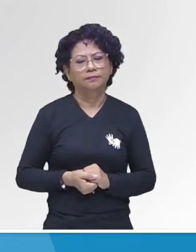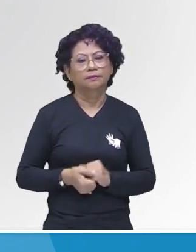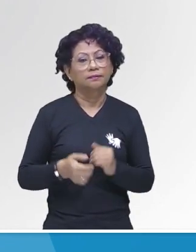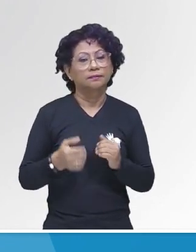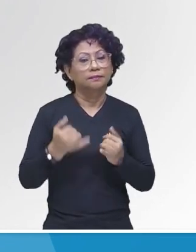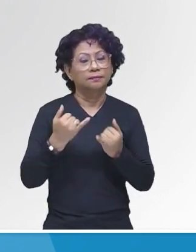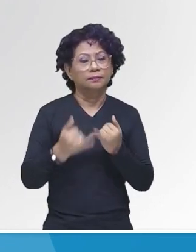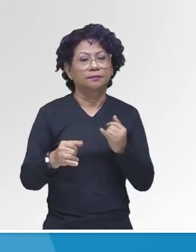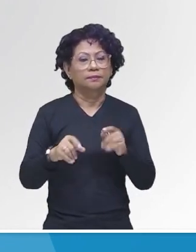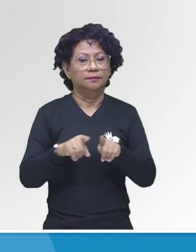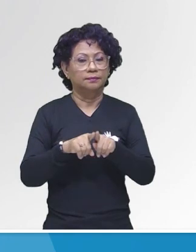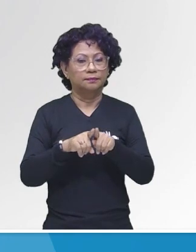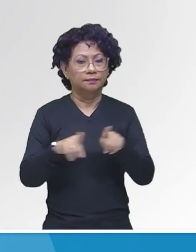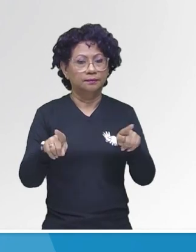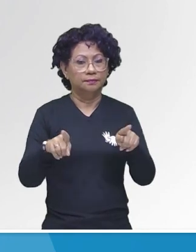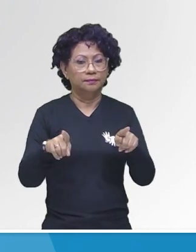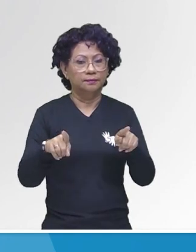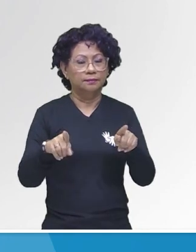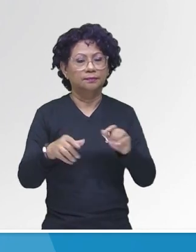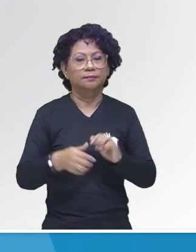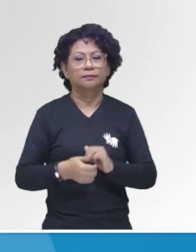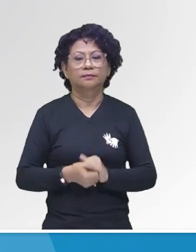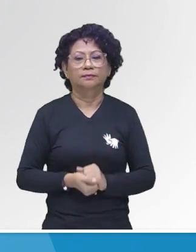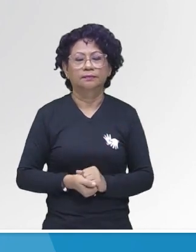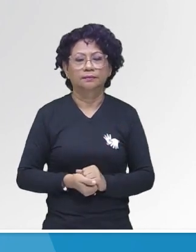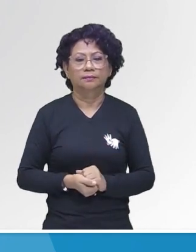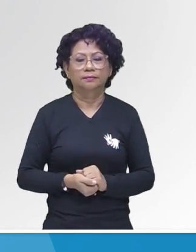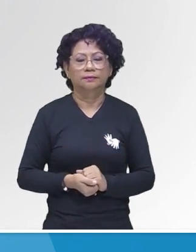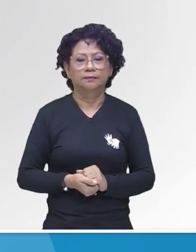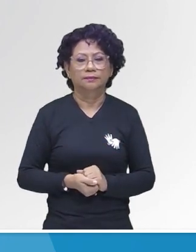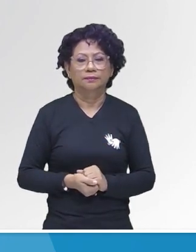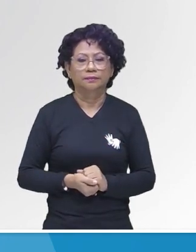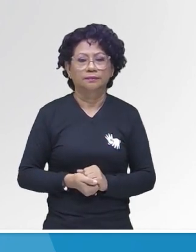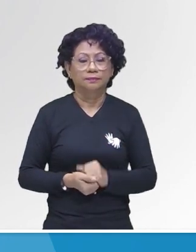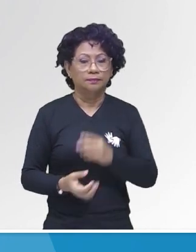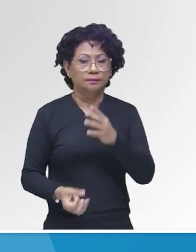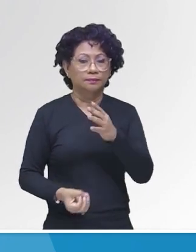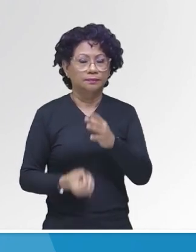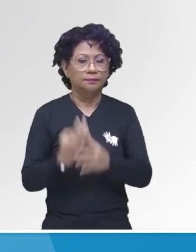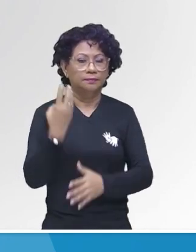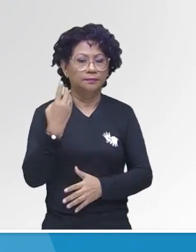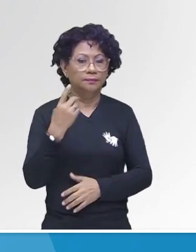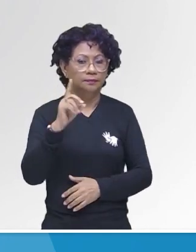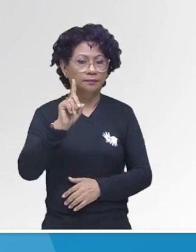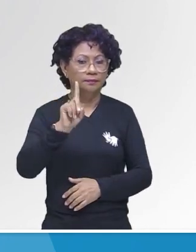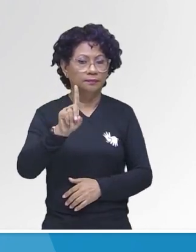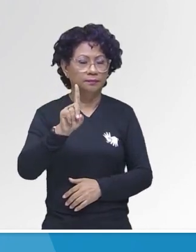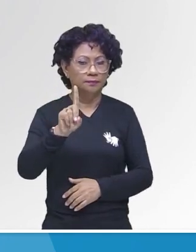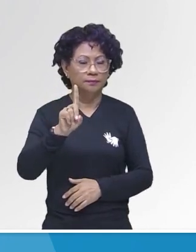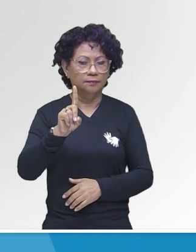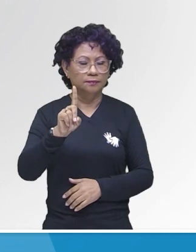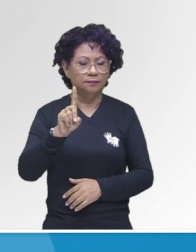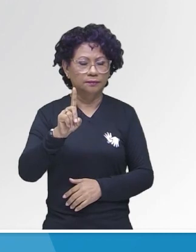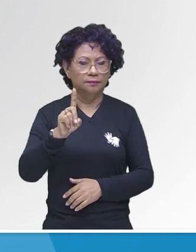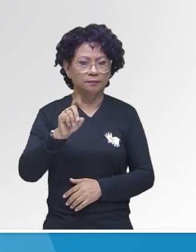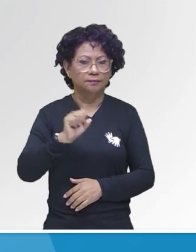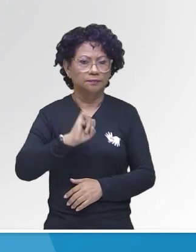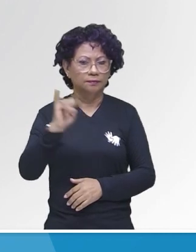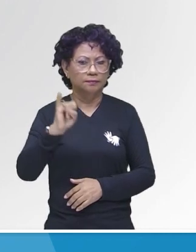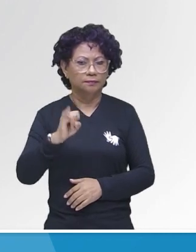Para formar um único plano, tá? Para que essas 2 retas determinem um único